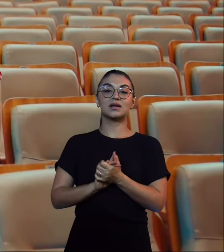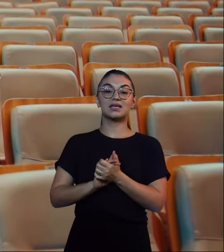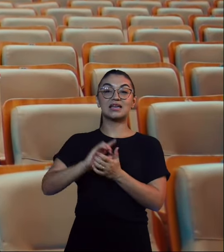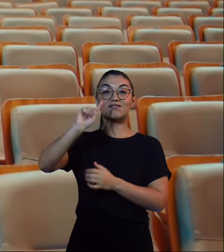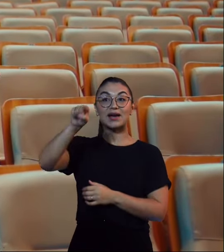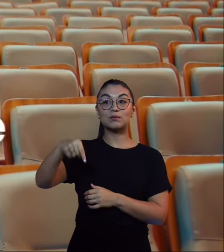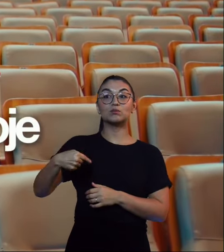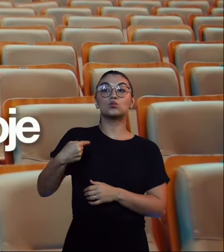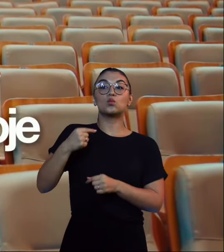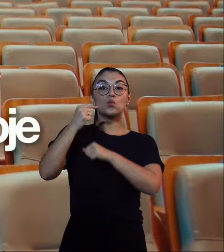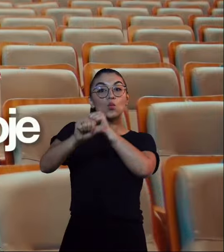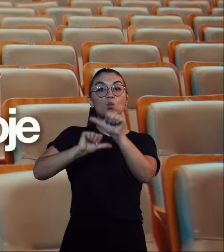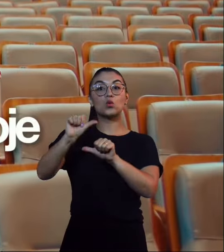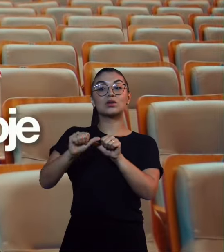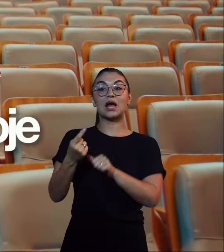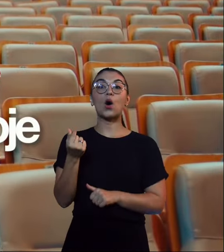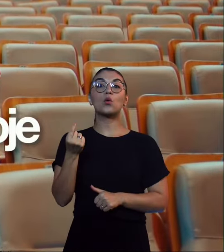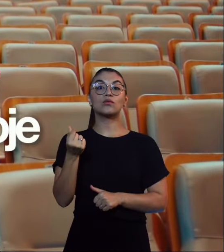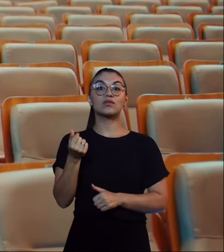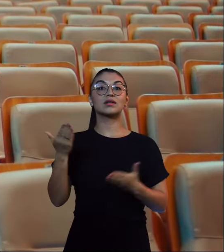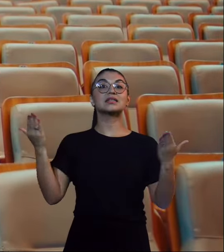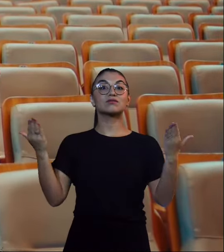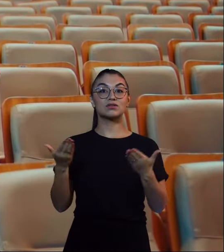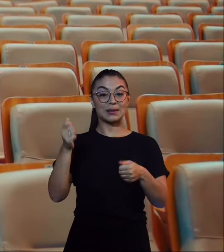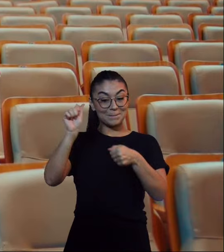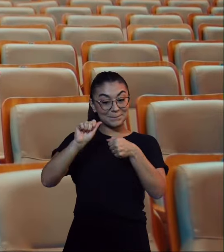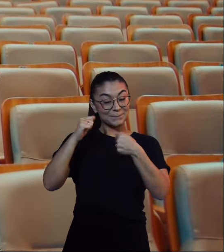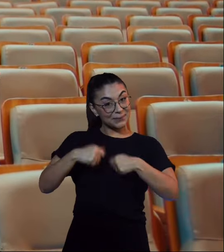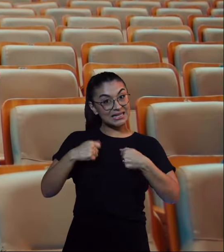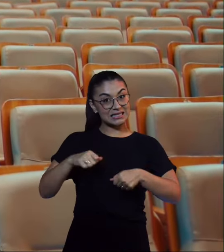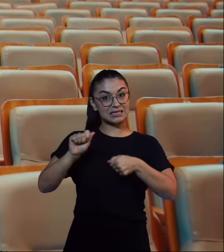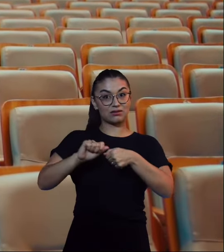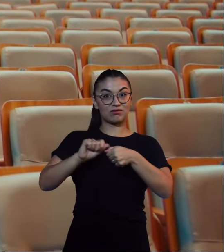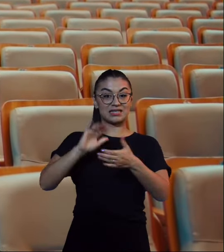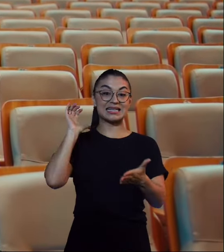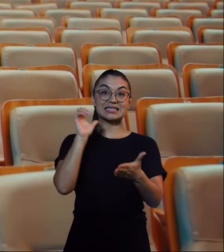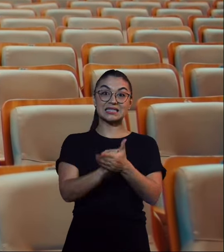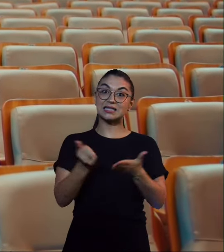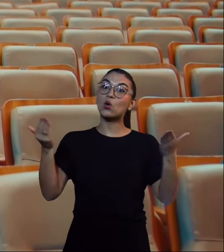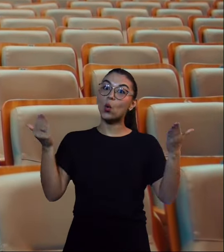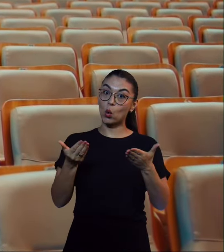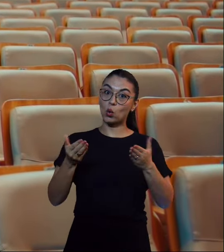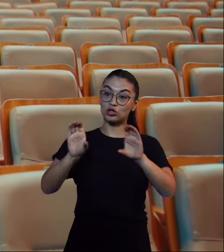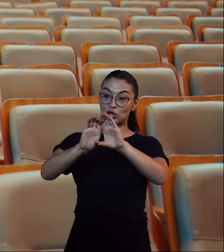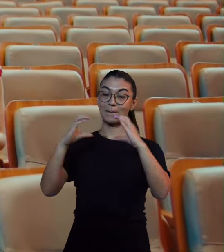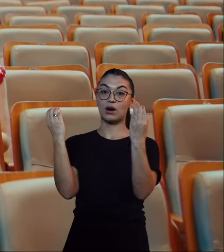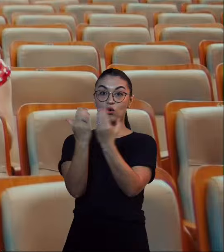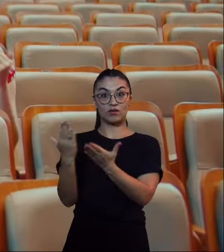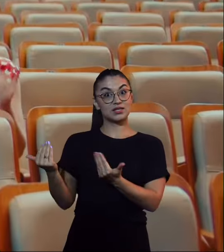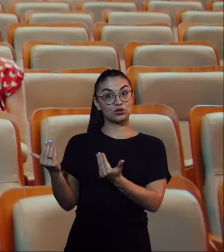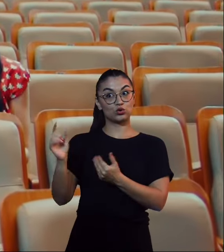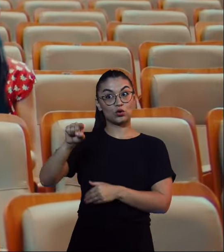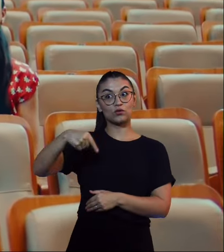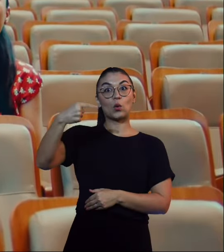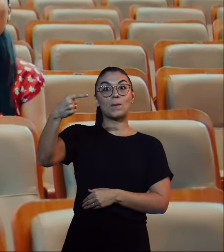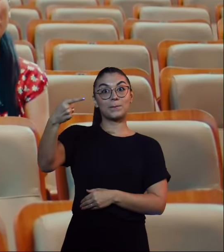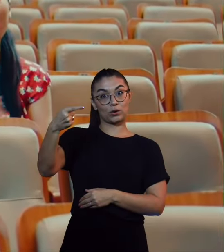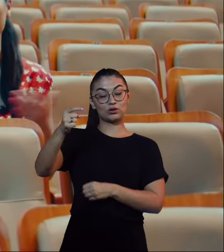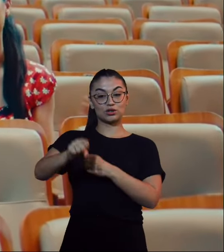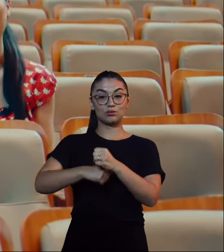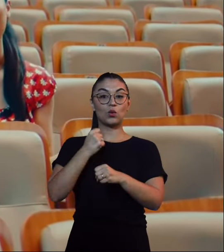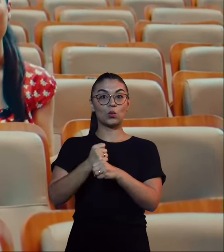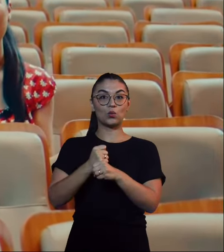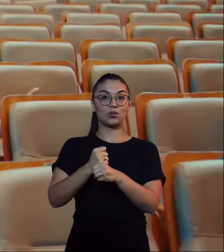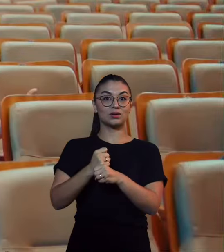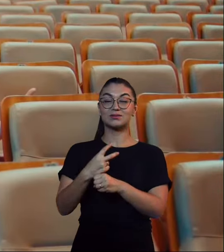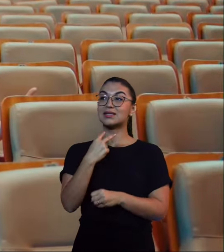Então faz a tua inscrição hoje, depois do culto. Exatamente, você não vai ficar de fora, né? É o lote com o menor valor e você não pode